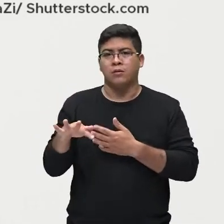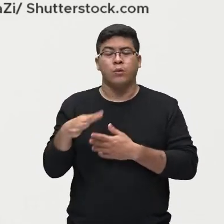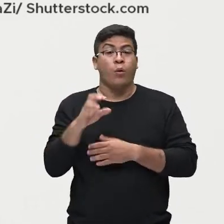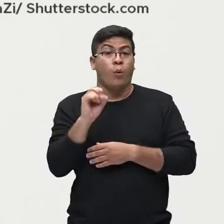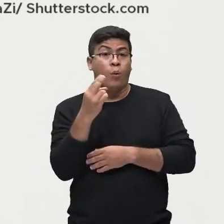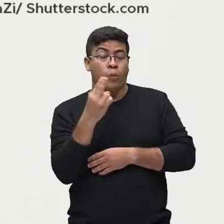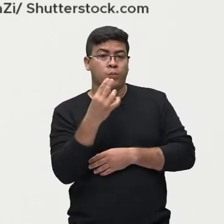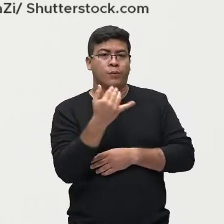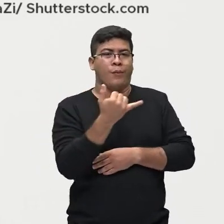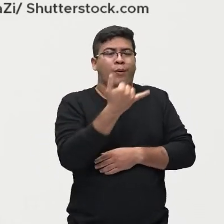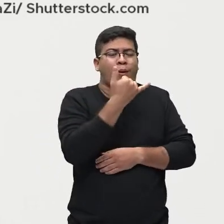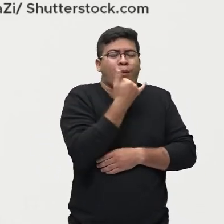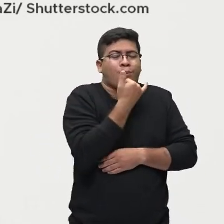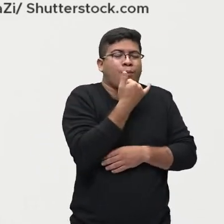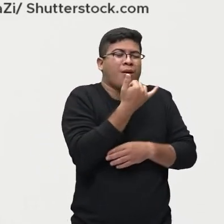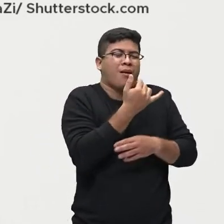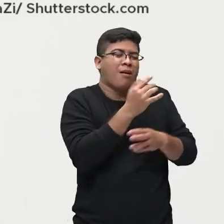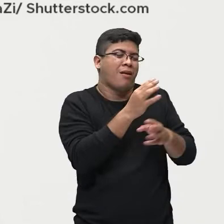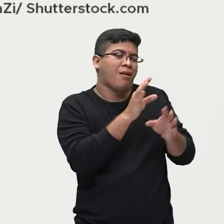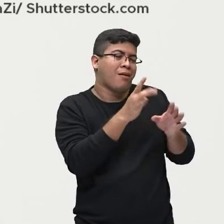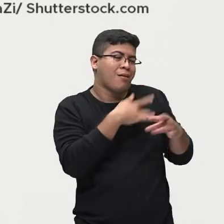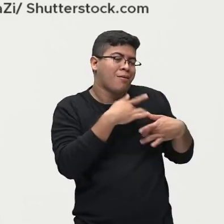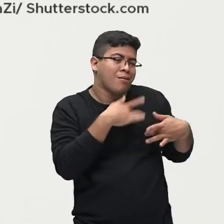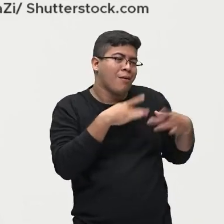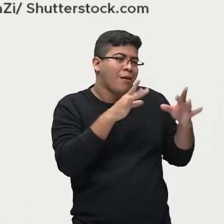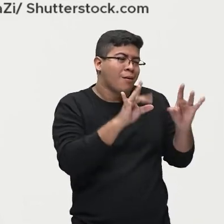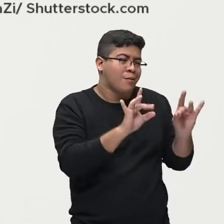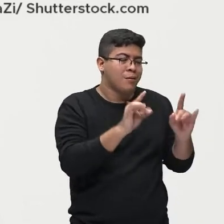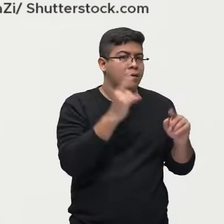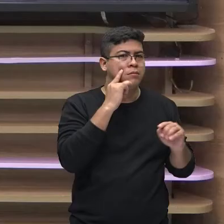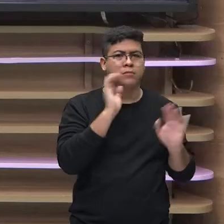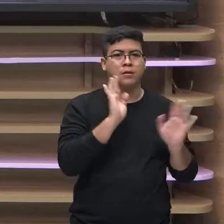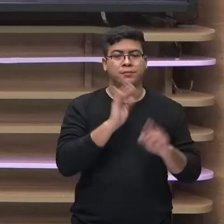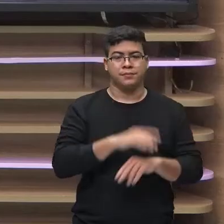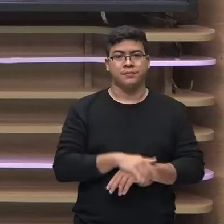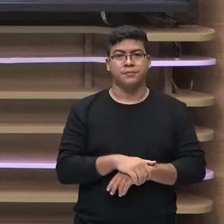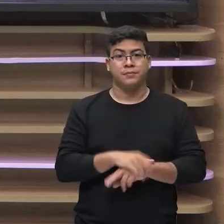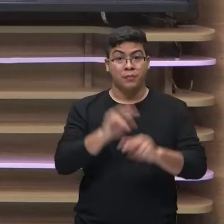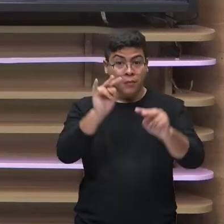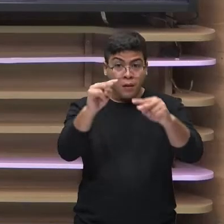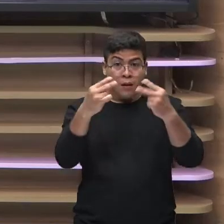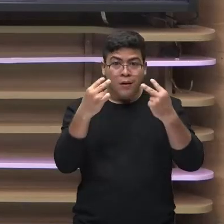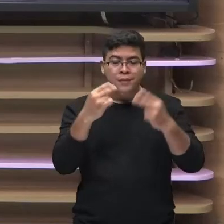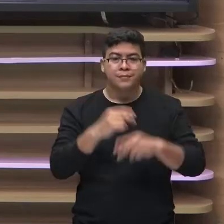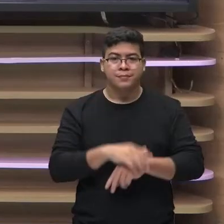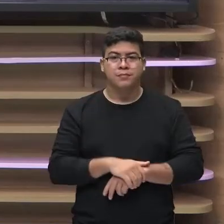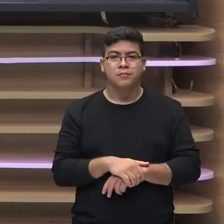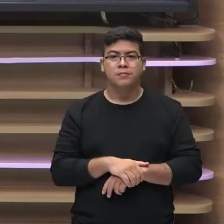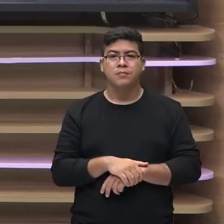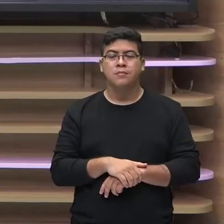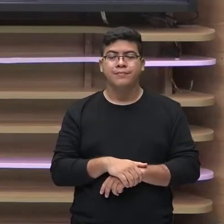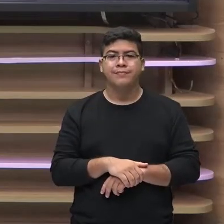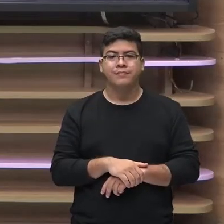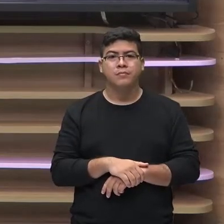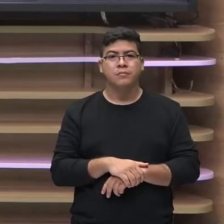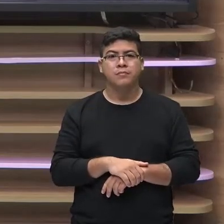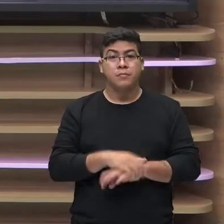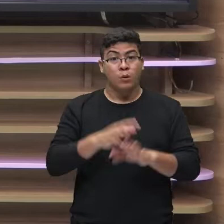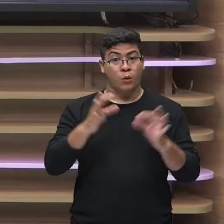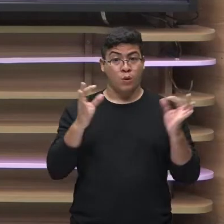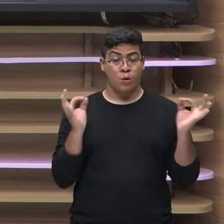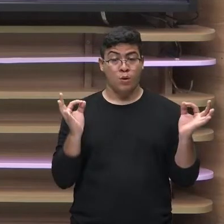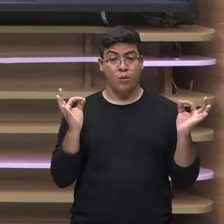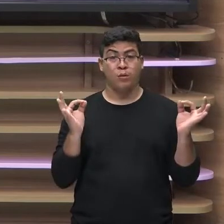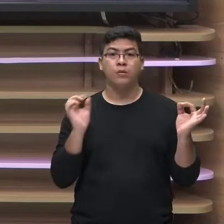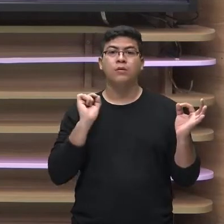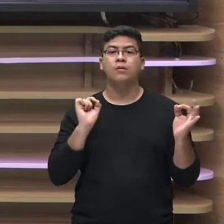Então, o que acontece? Então, gente, presta atenção aqui comigo, por gentileza. Então, no budismo,